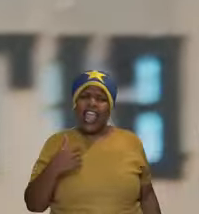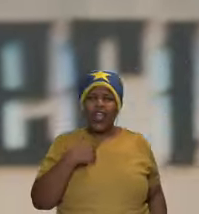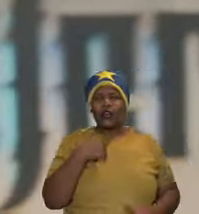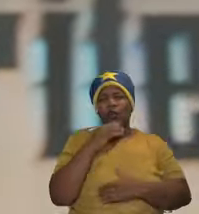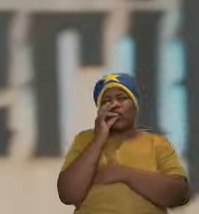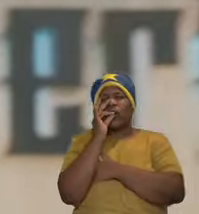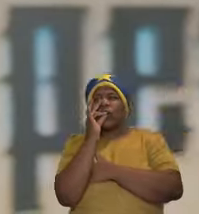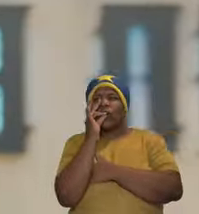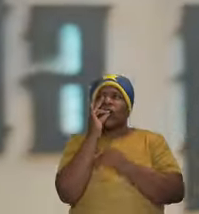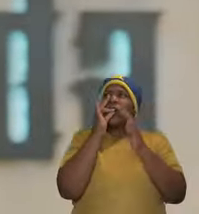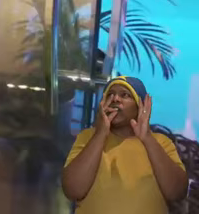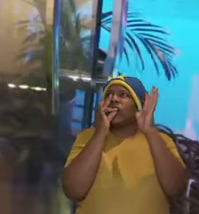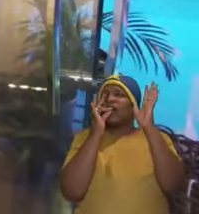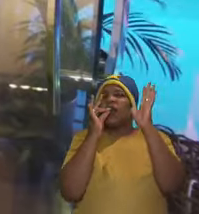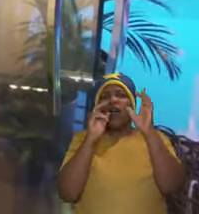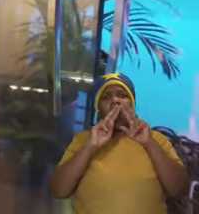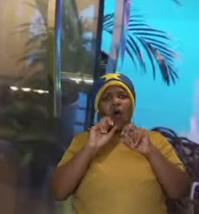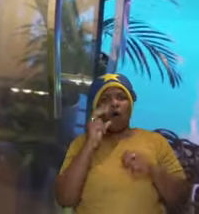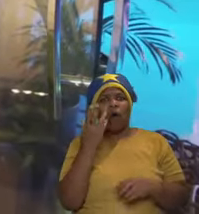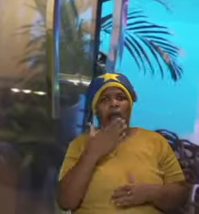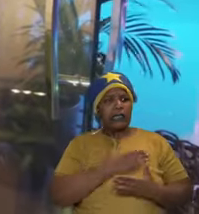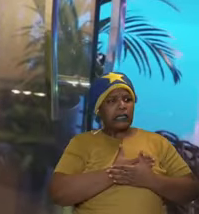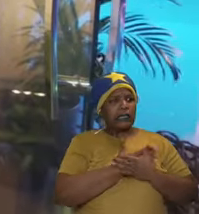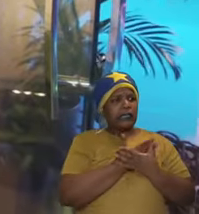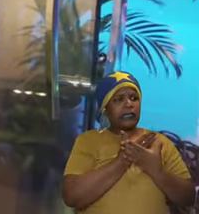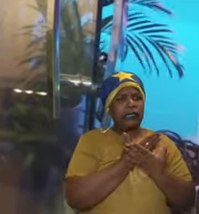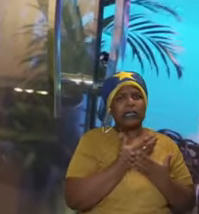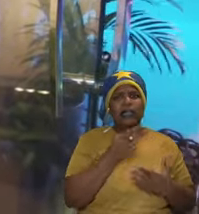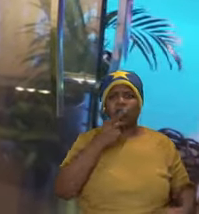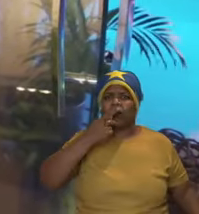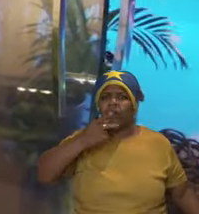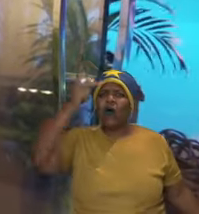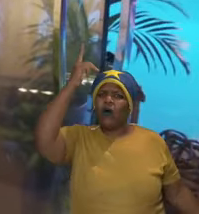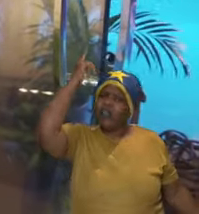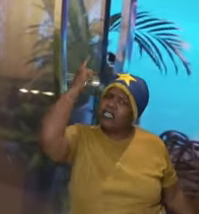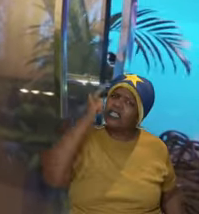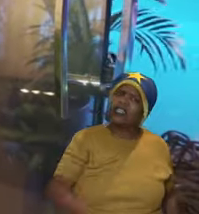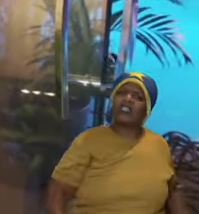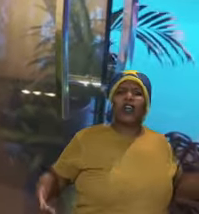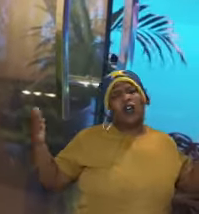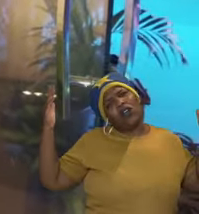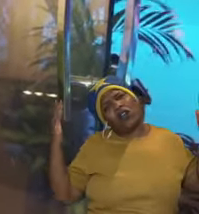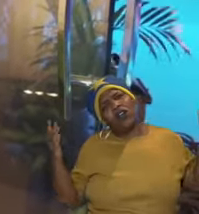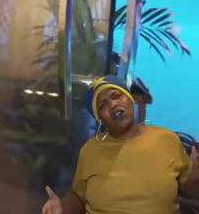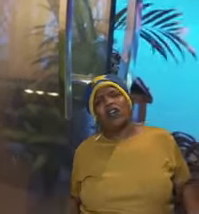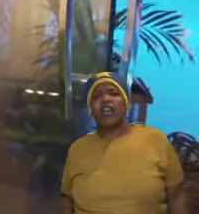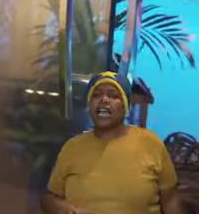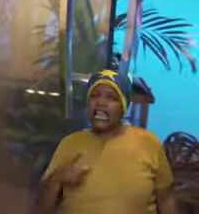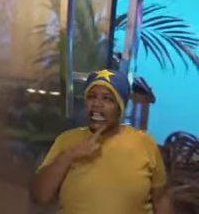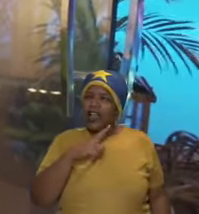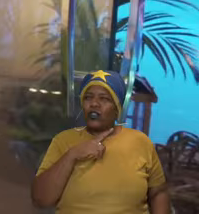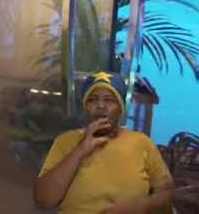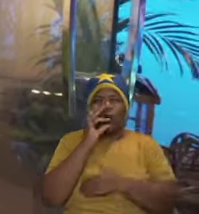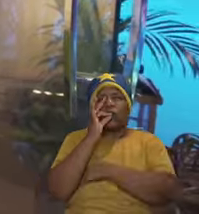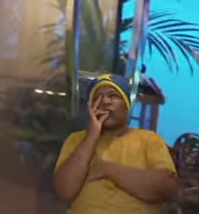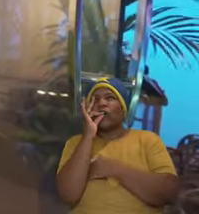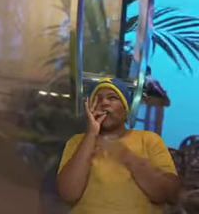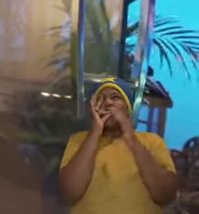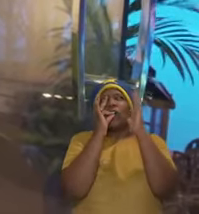tô lombrado, ou tô apaixonado nessa porra de novo. Eu tô